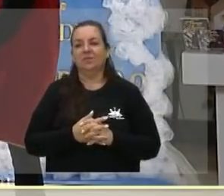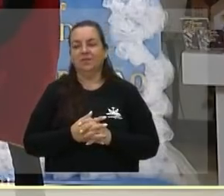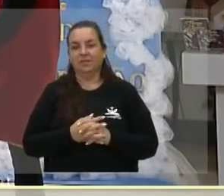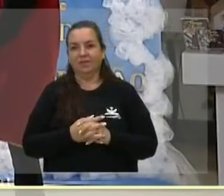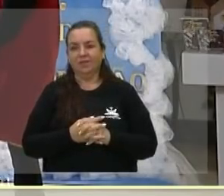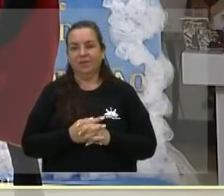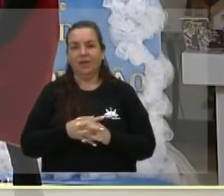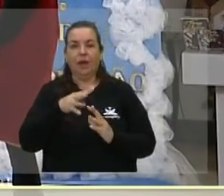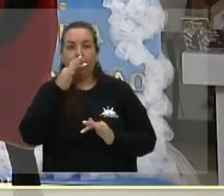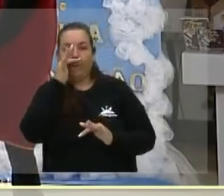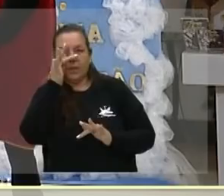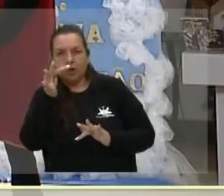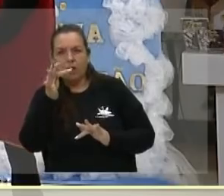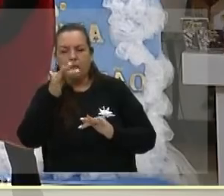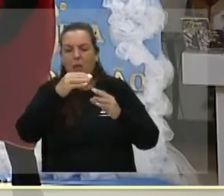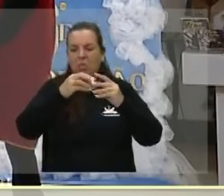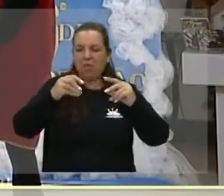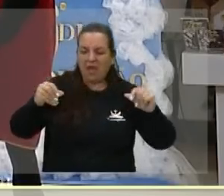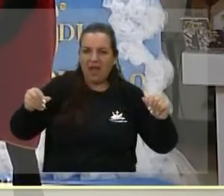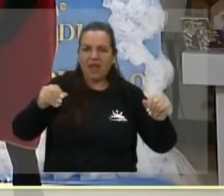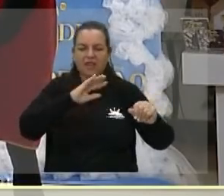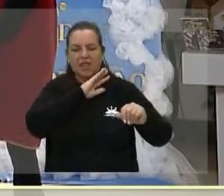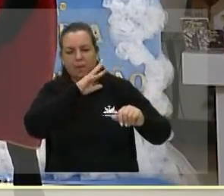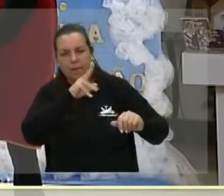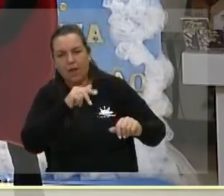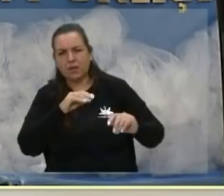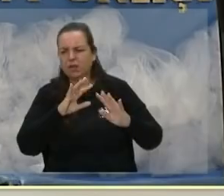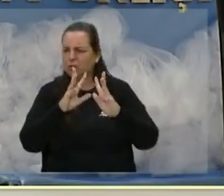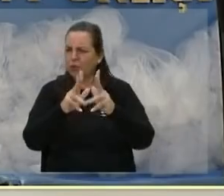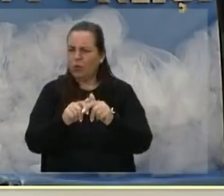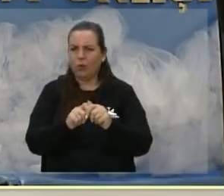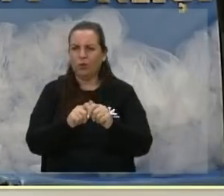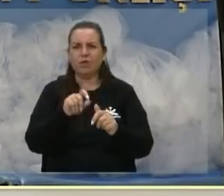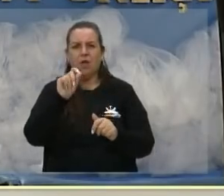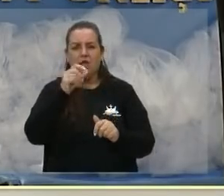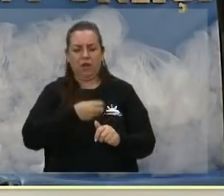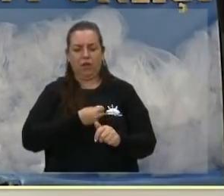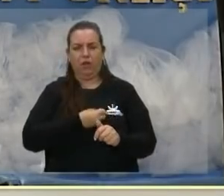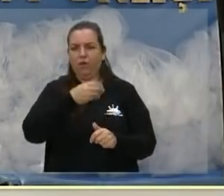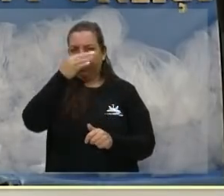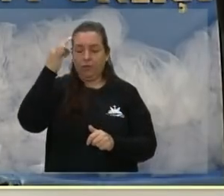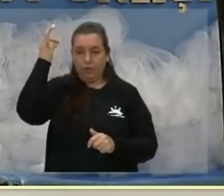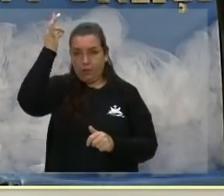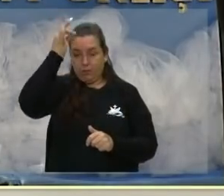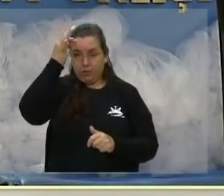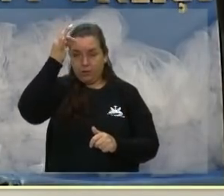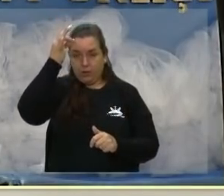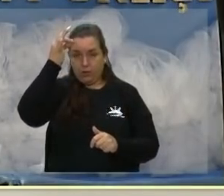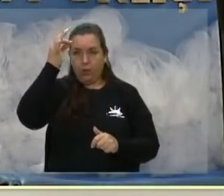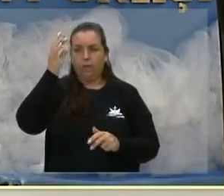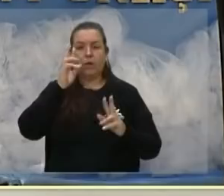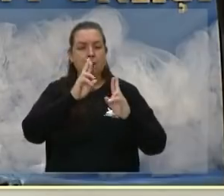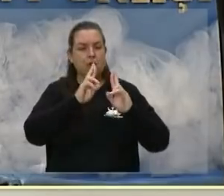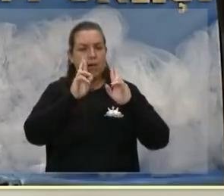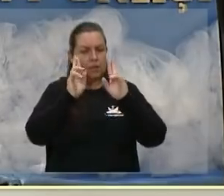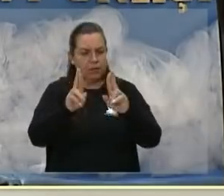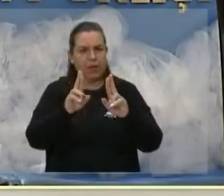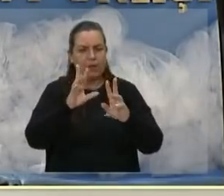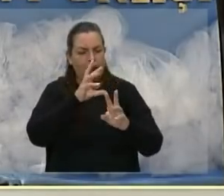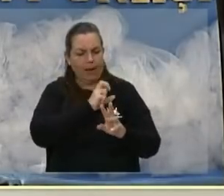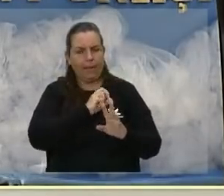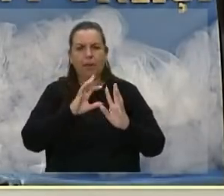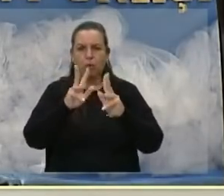plantas terra seres vivos animais quem vive espírito e não